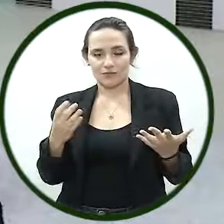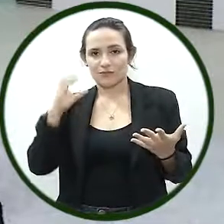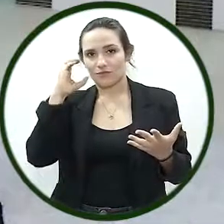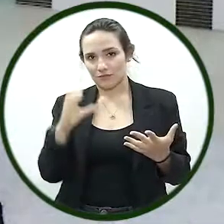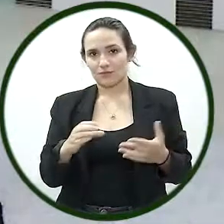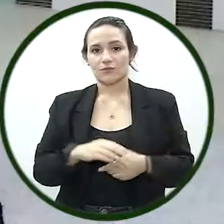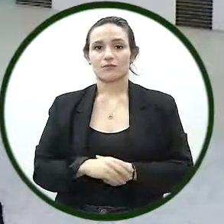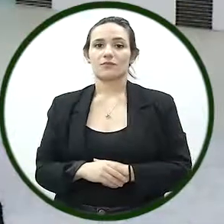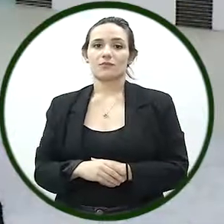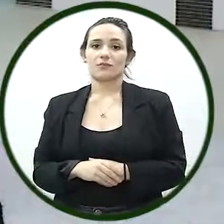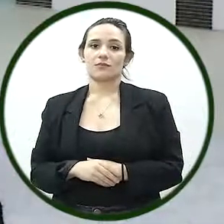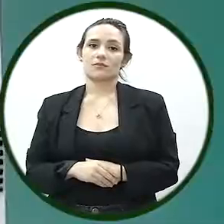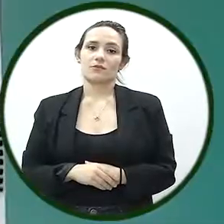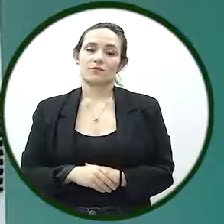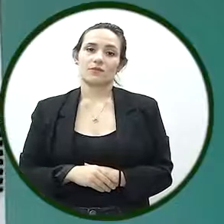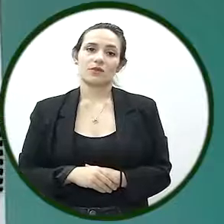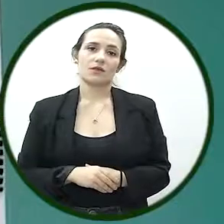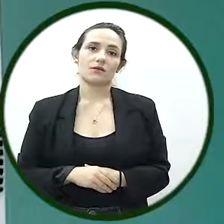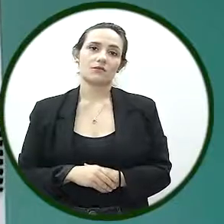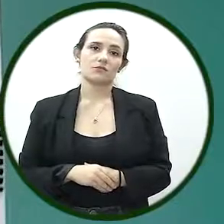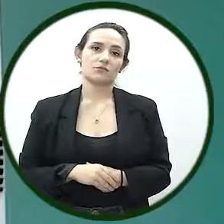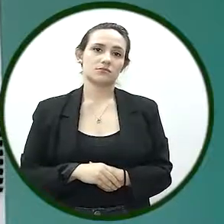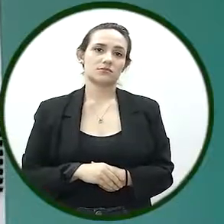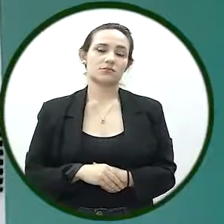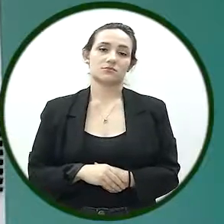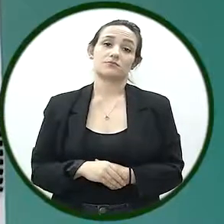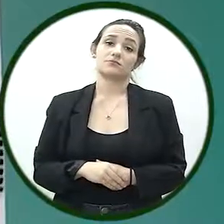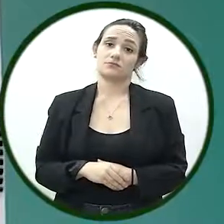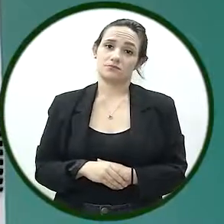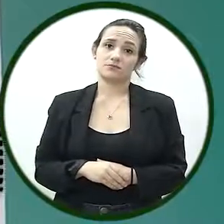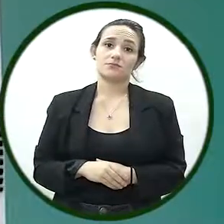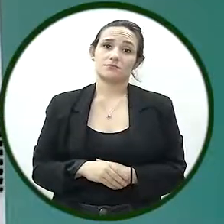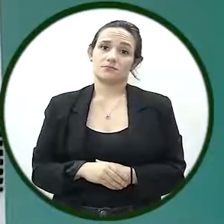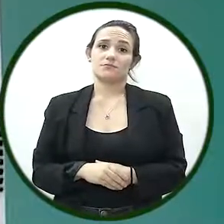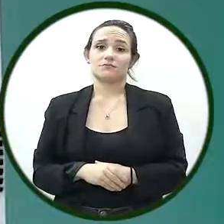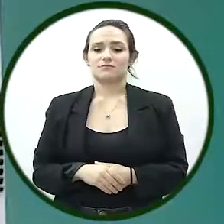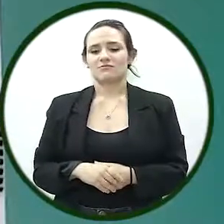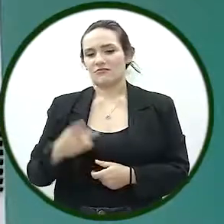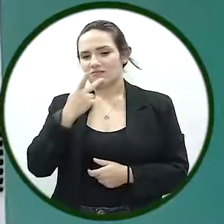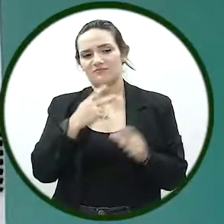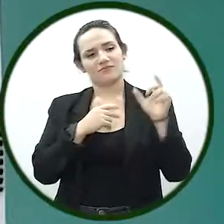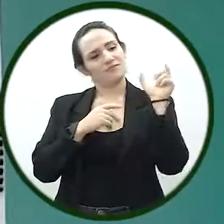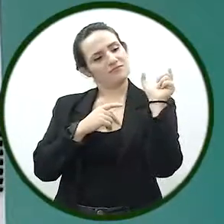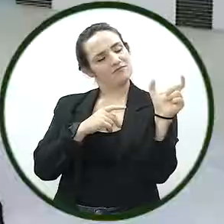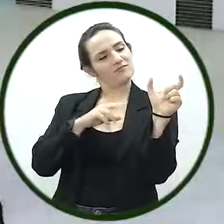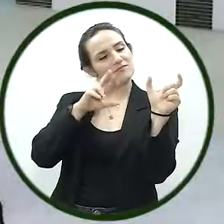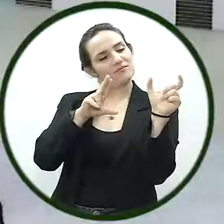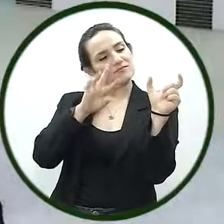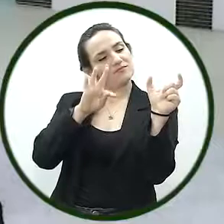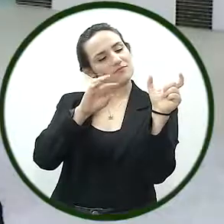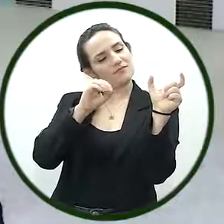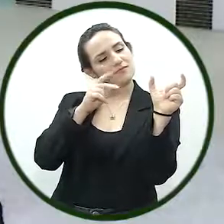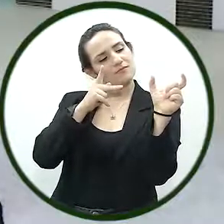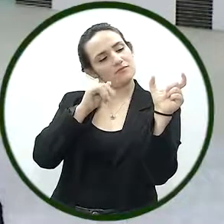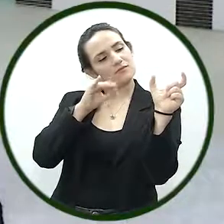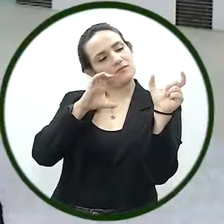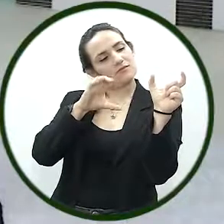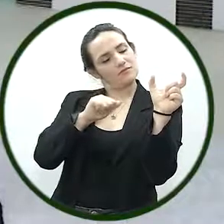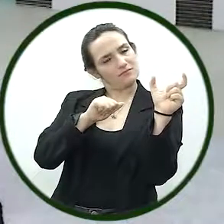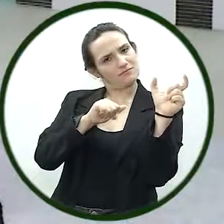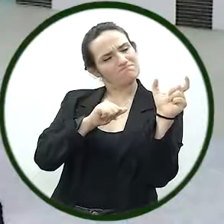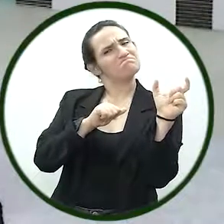criminalidade e de violência? Né? Na verdade, é até interessante a palavra utópica, né? Porque a violência eu presumo